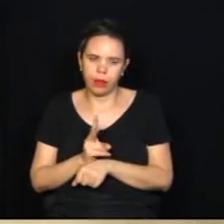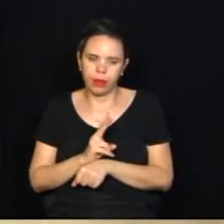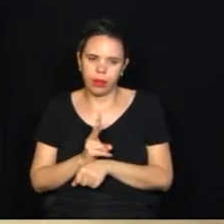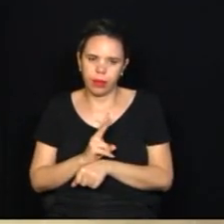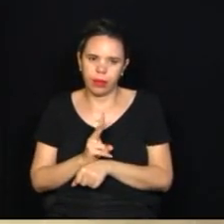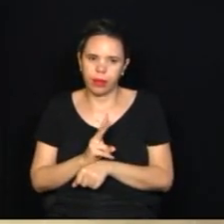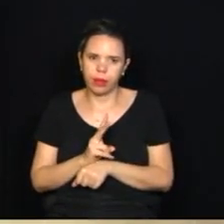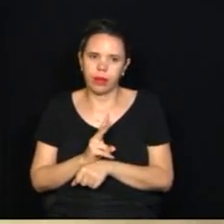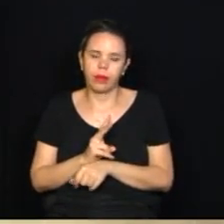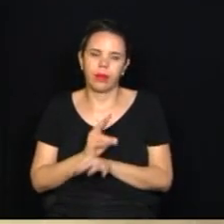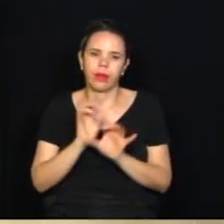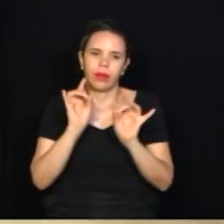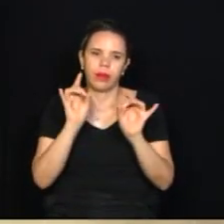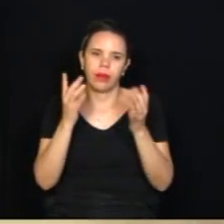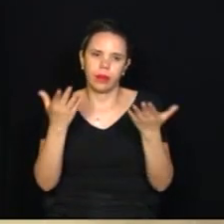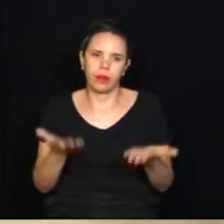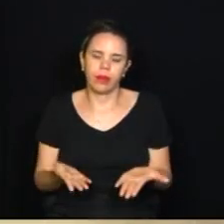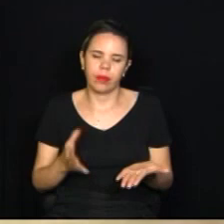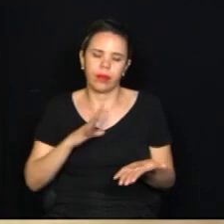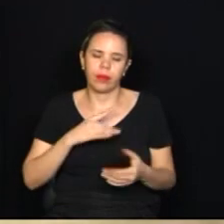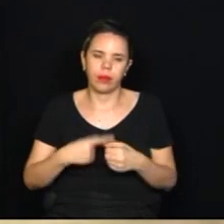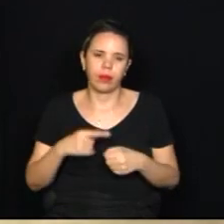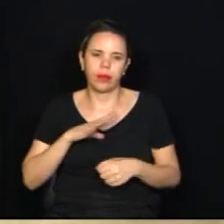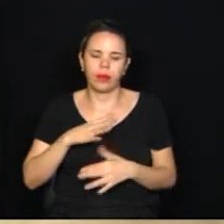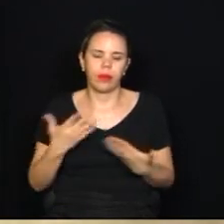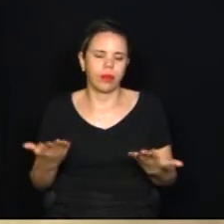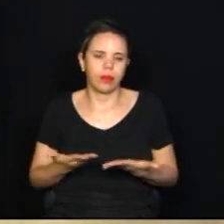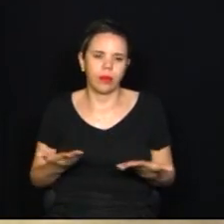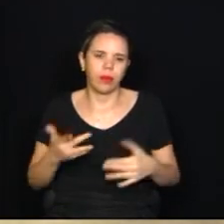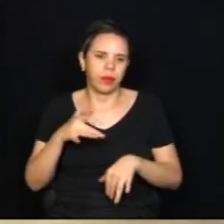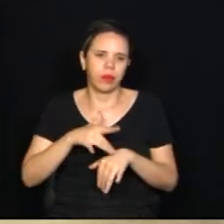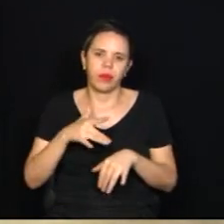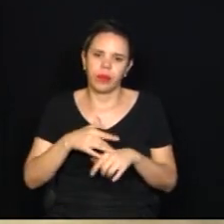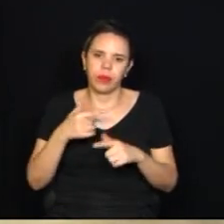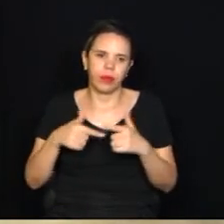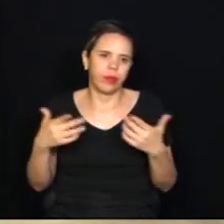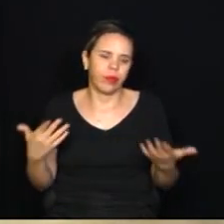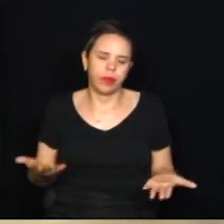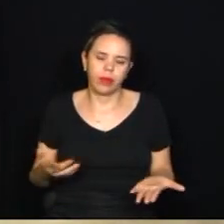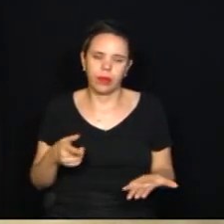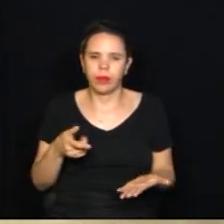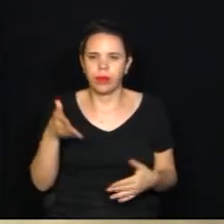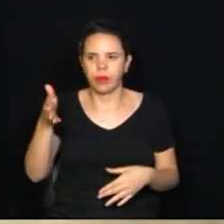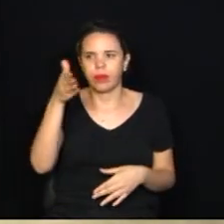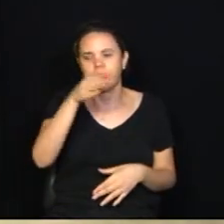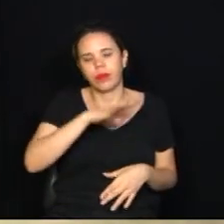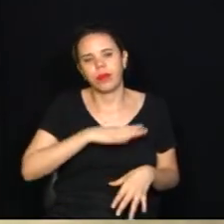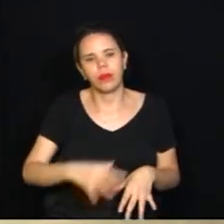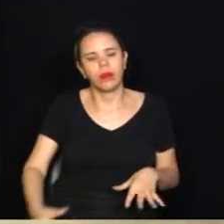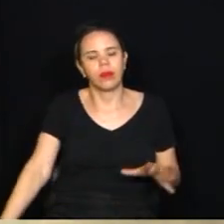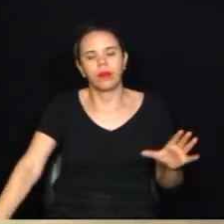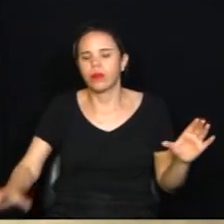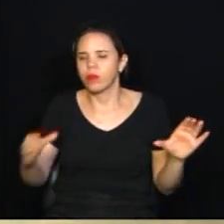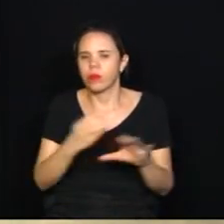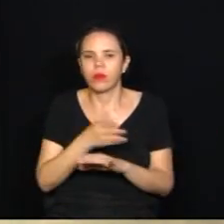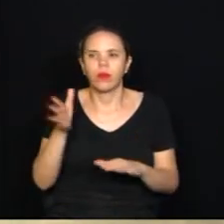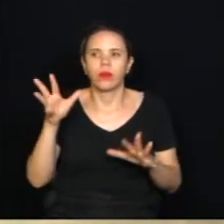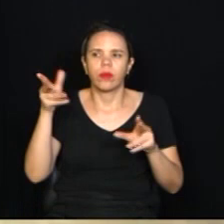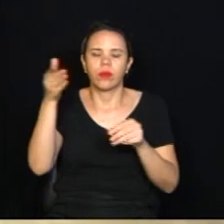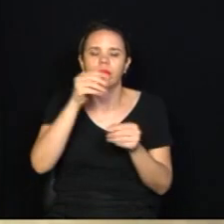até estética do município. Hoje a situação é absurda, né? Porque você anda por essa cidade inteira